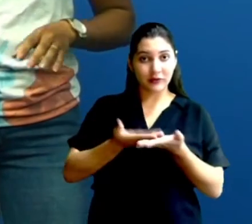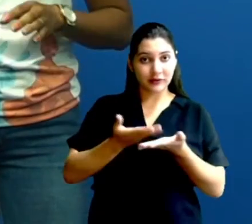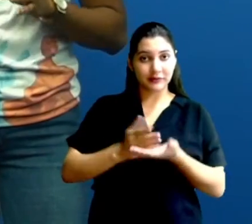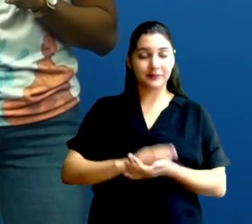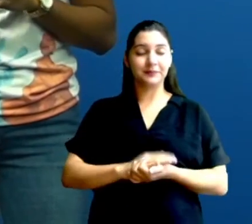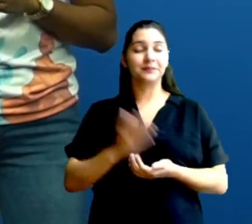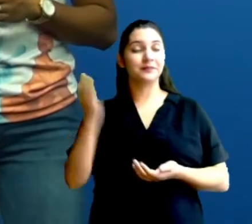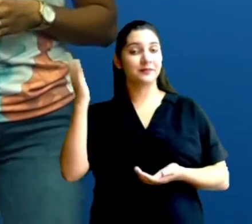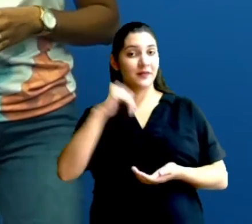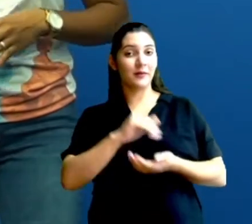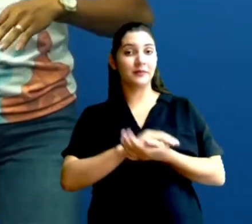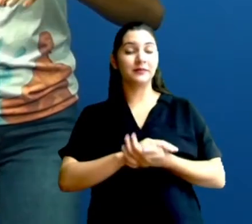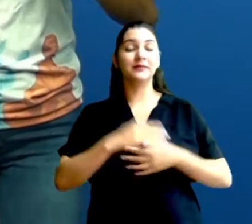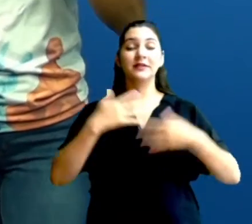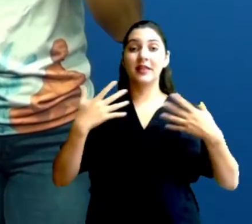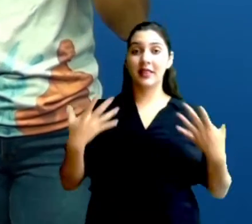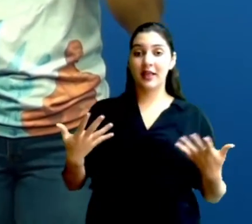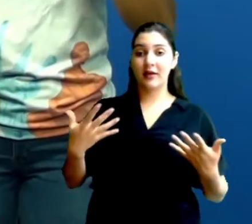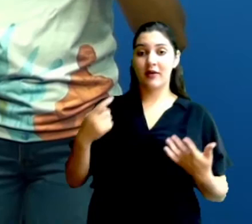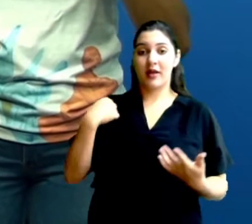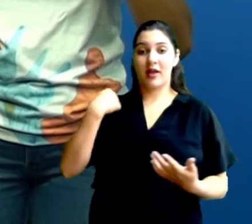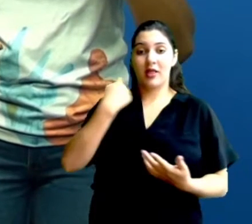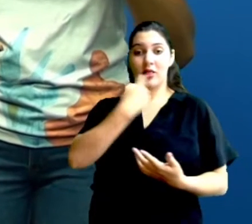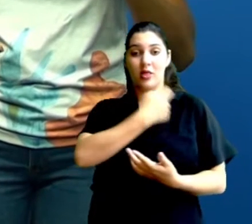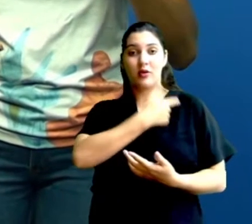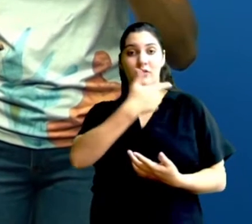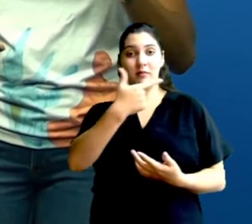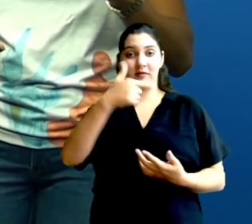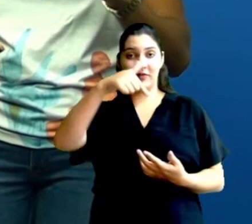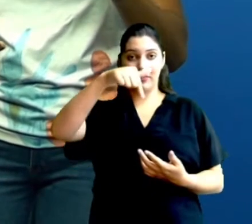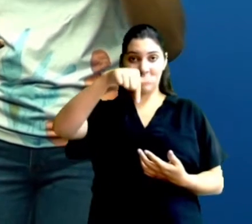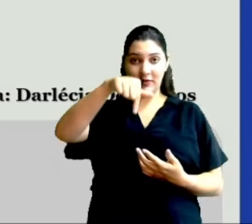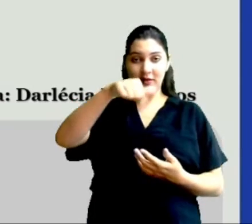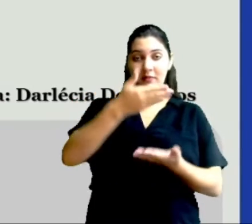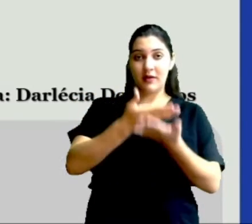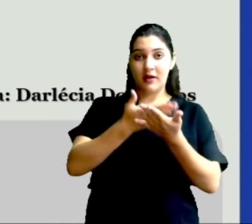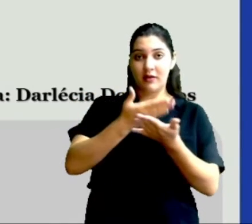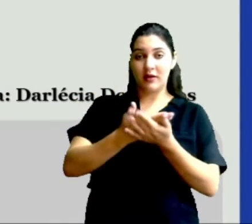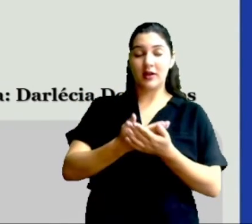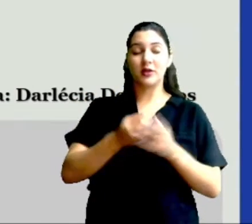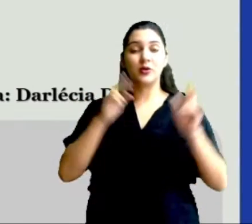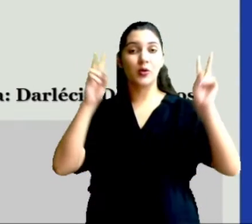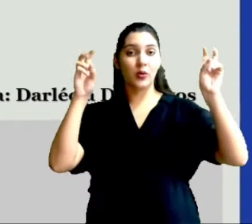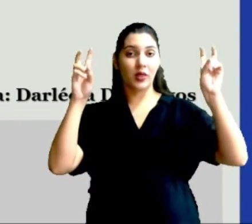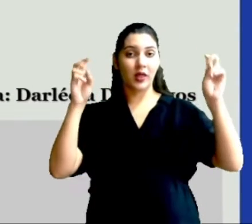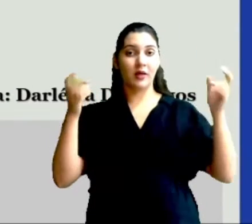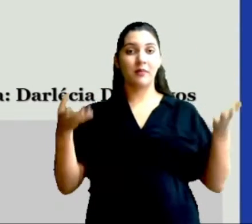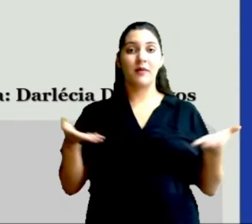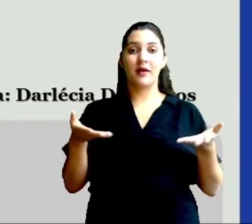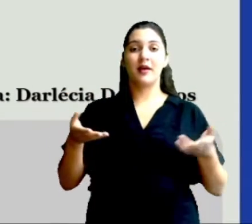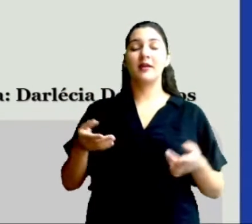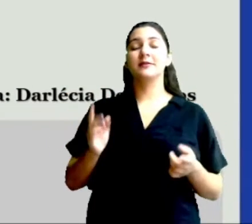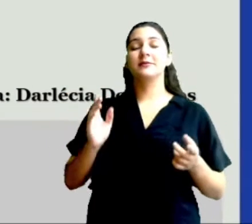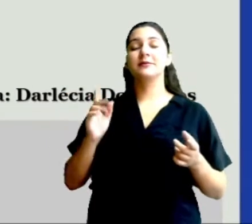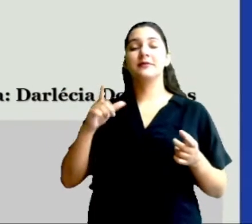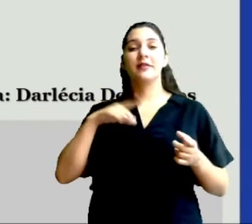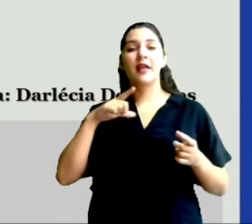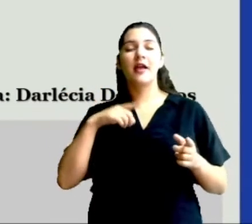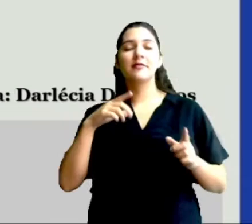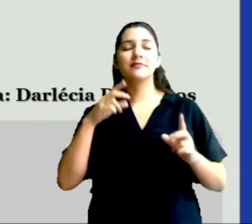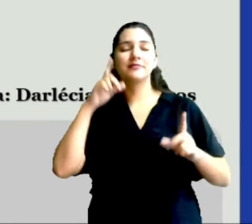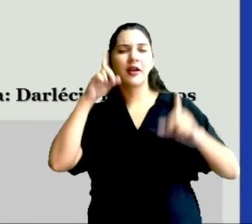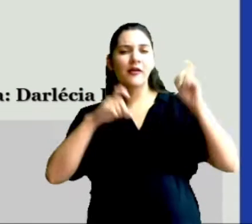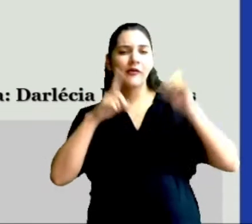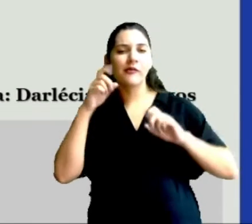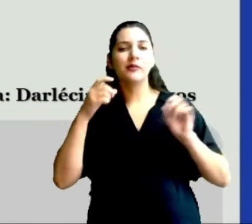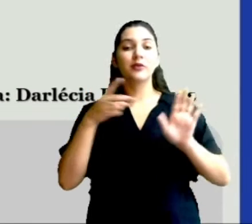lá? Então, gente, é a nossa 27ª aula e o tema de hoje é esse: expressões denotativas